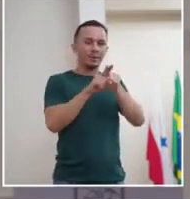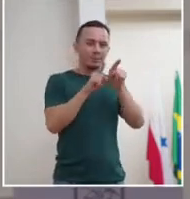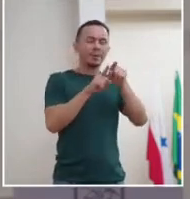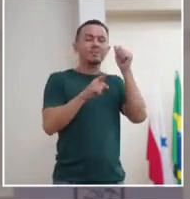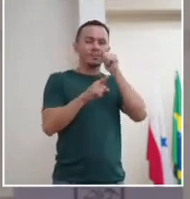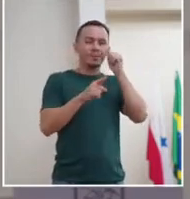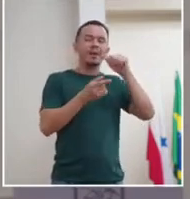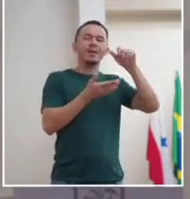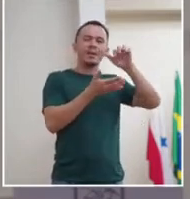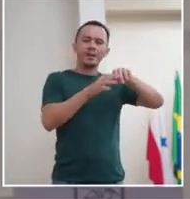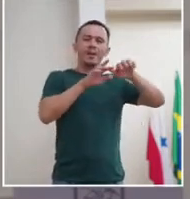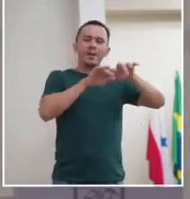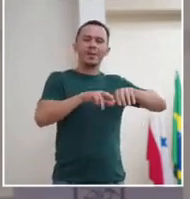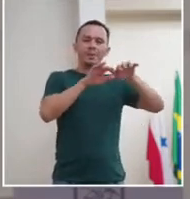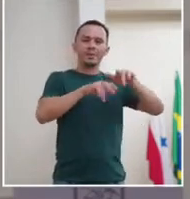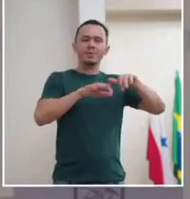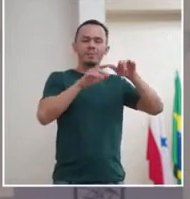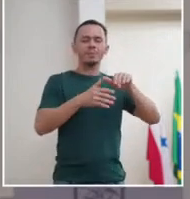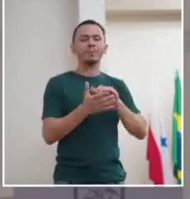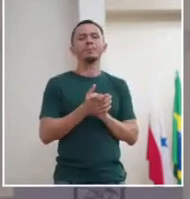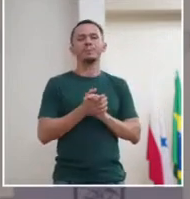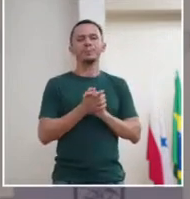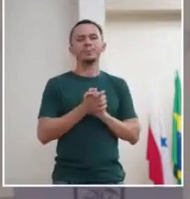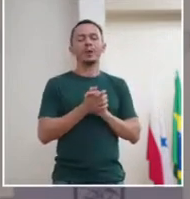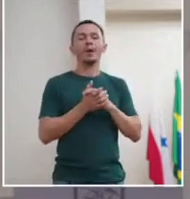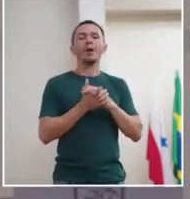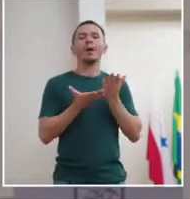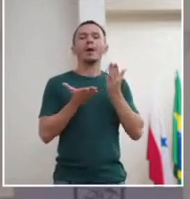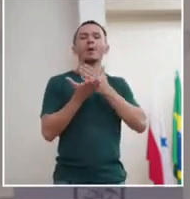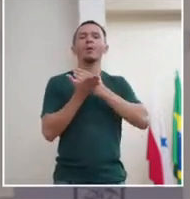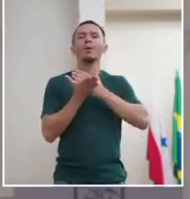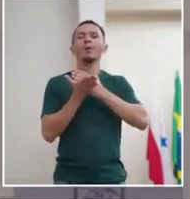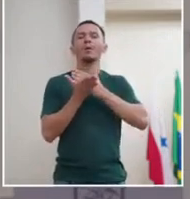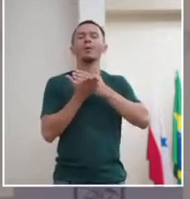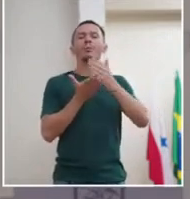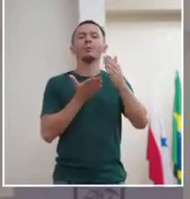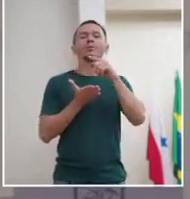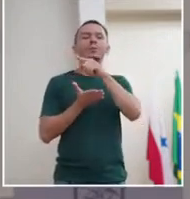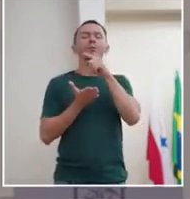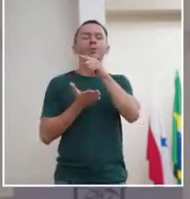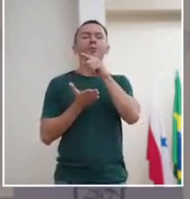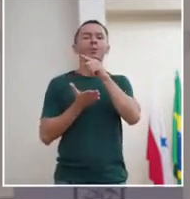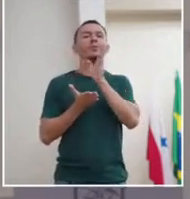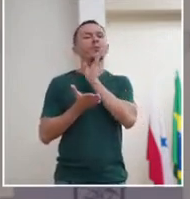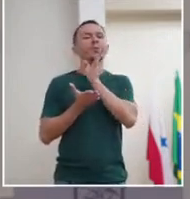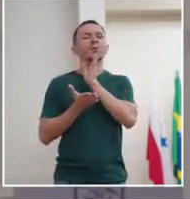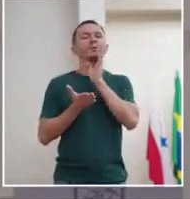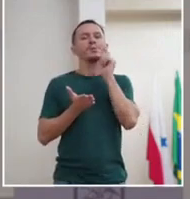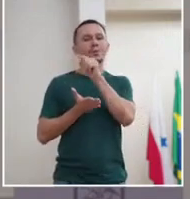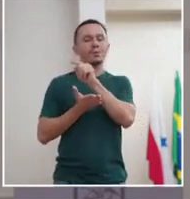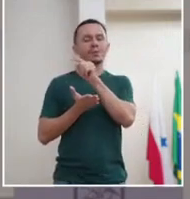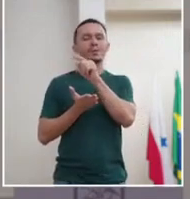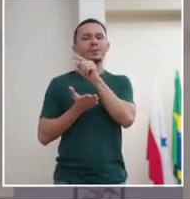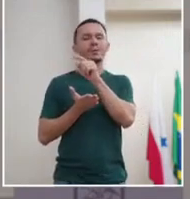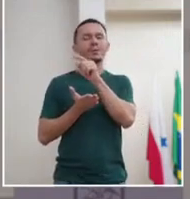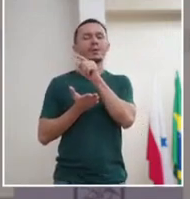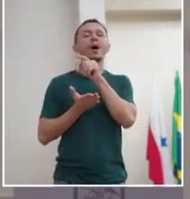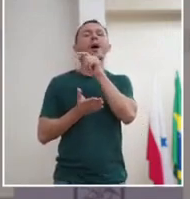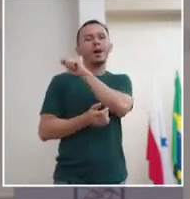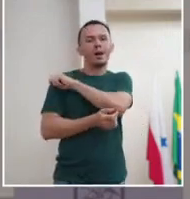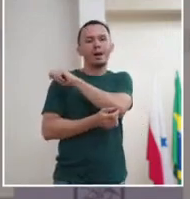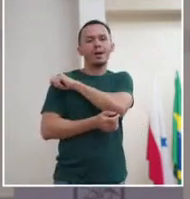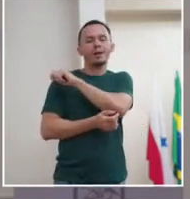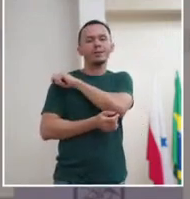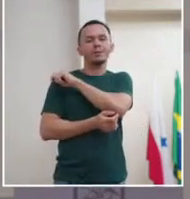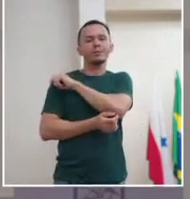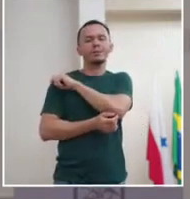Em 1946, conheceu durante um comício do Partido Comunista Brasileiro, PCB, em São Paulo, o estudante da Escola Livre de